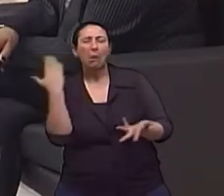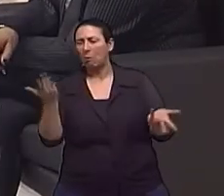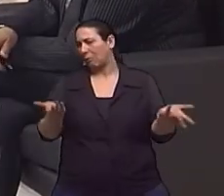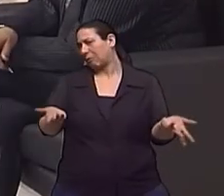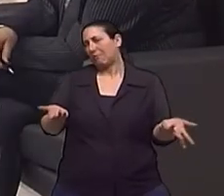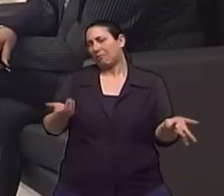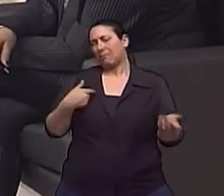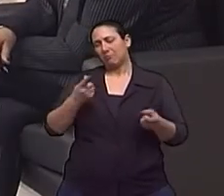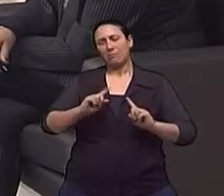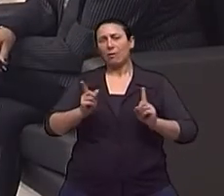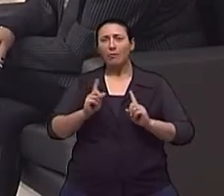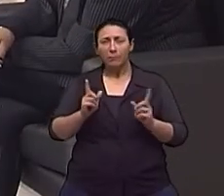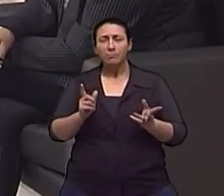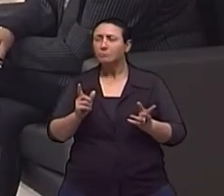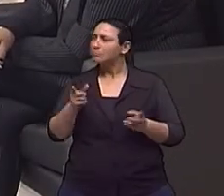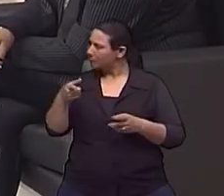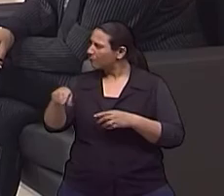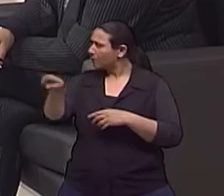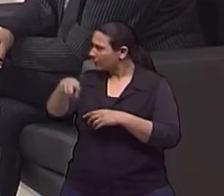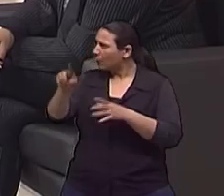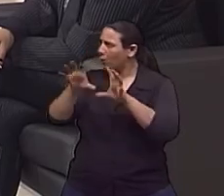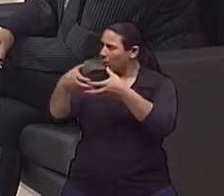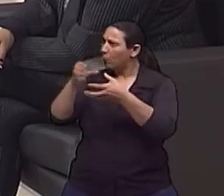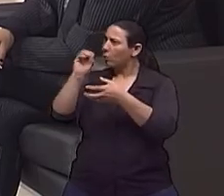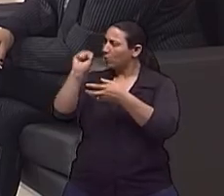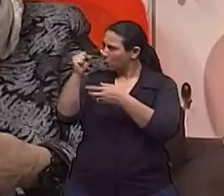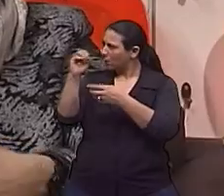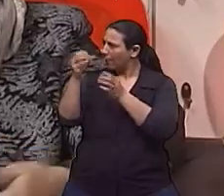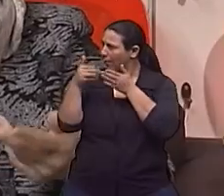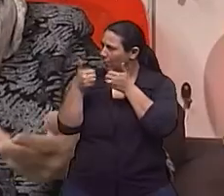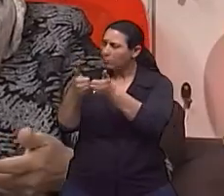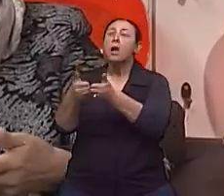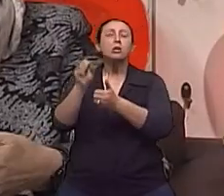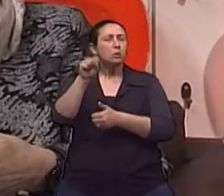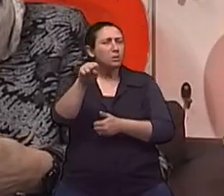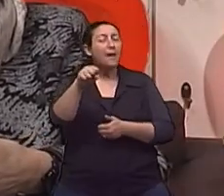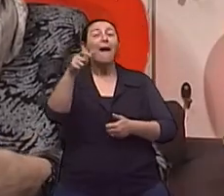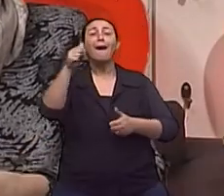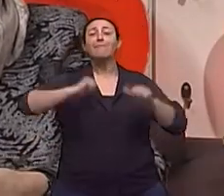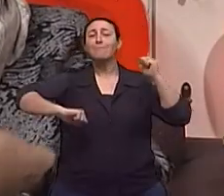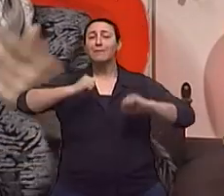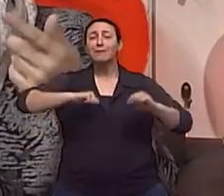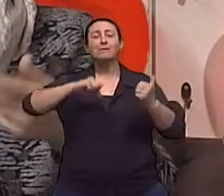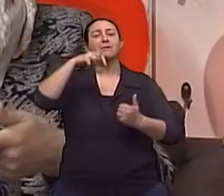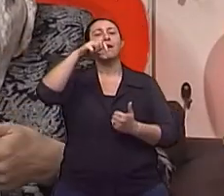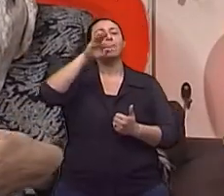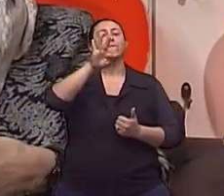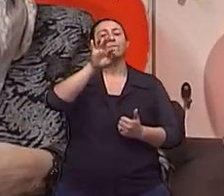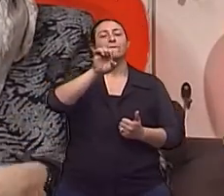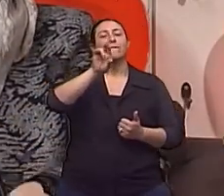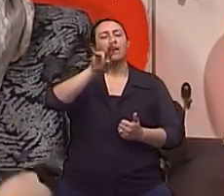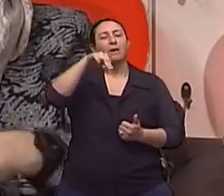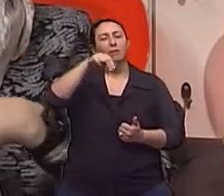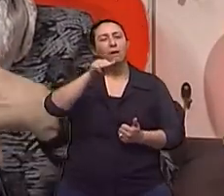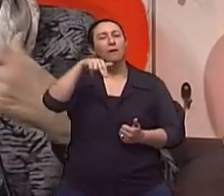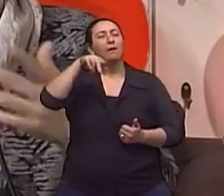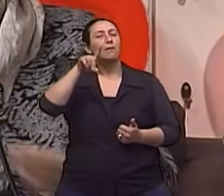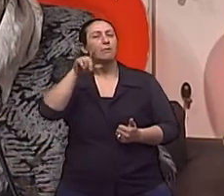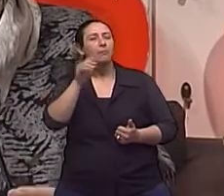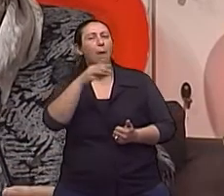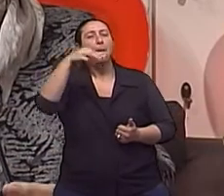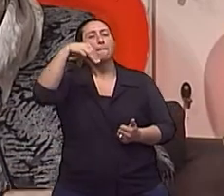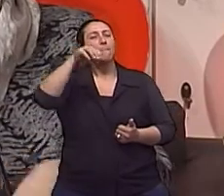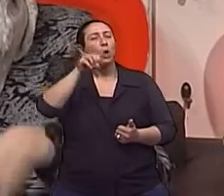acompanhada pelo sonhado assim a Fernanda Montenegro a Beatriz Segall Delfim Netto zuenir Ventura